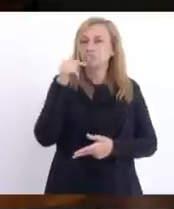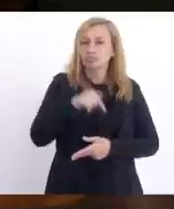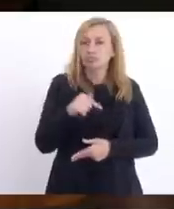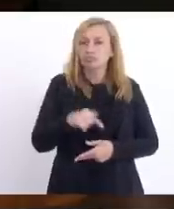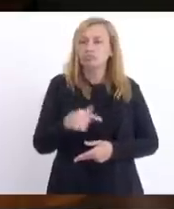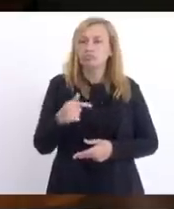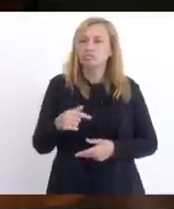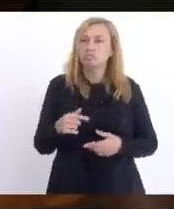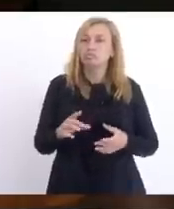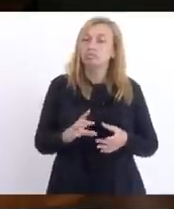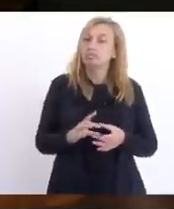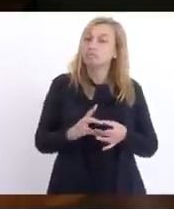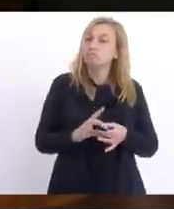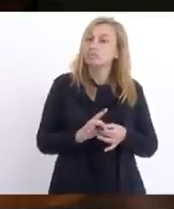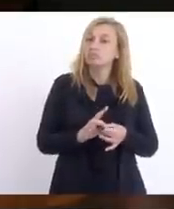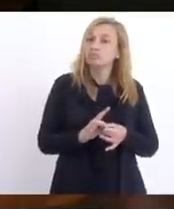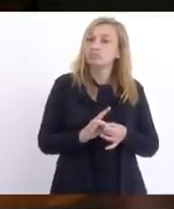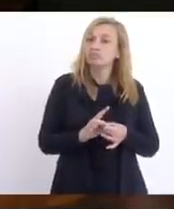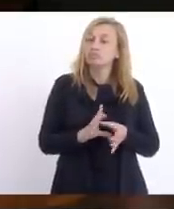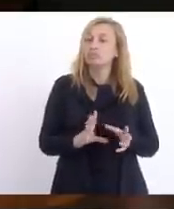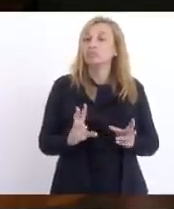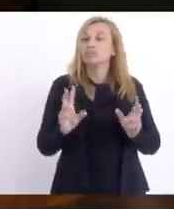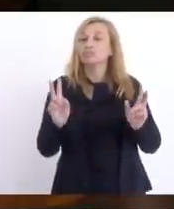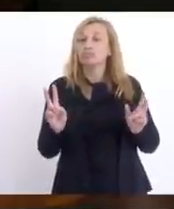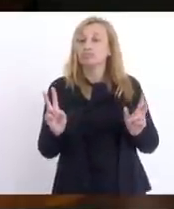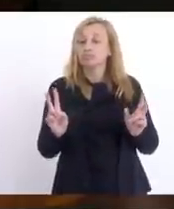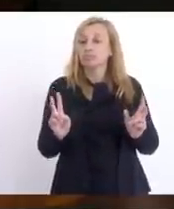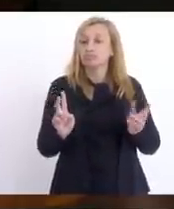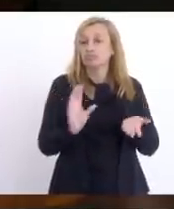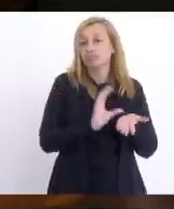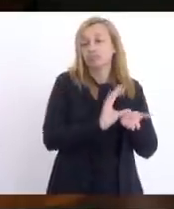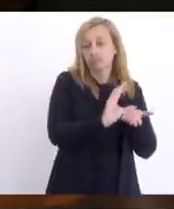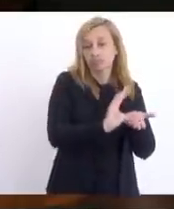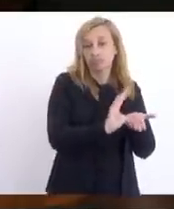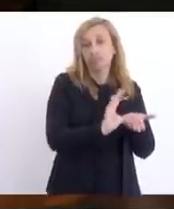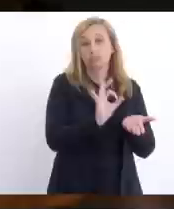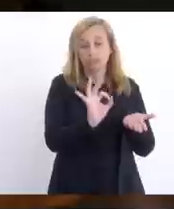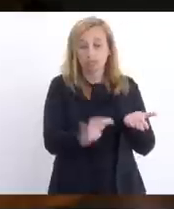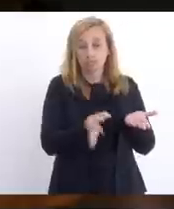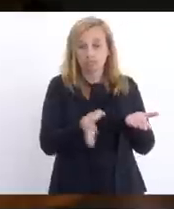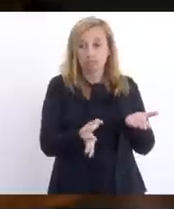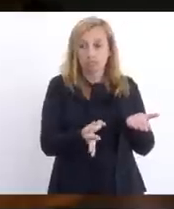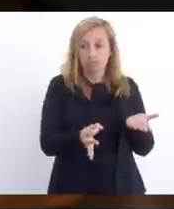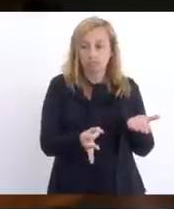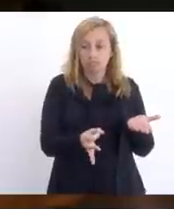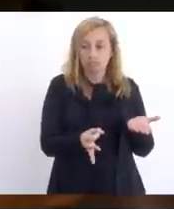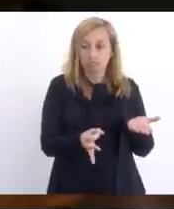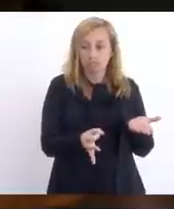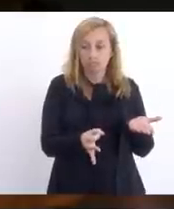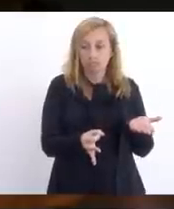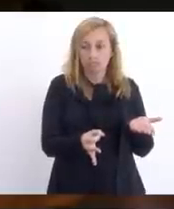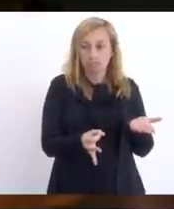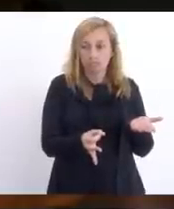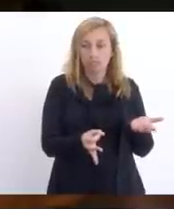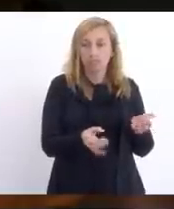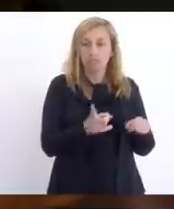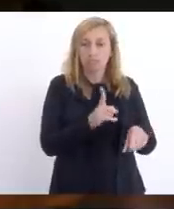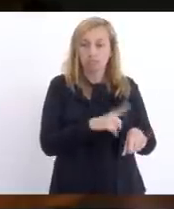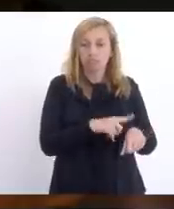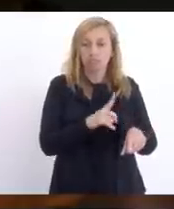gente está abrindo mão de um certo recurso, garantindo aí a